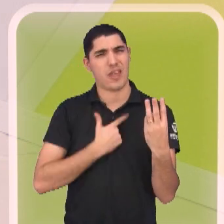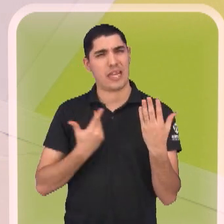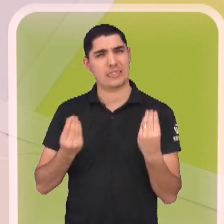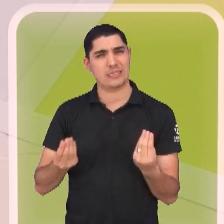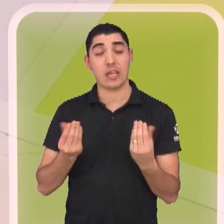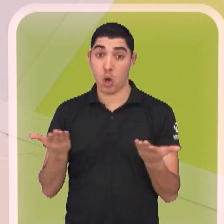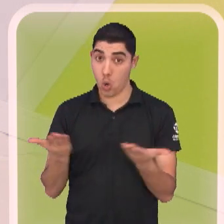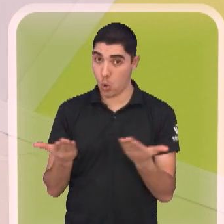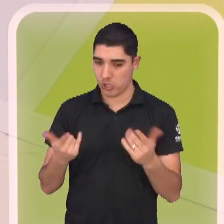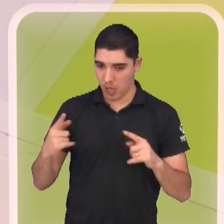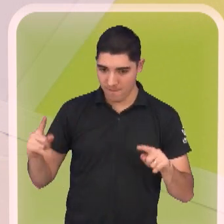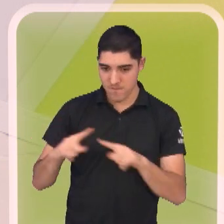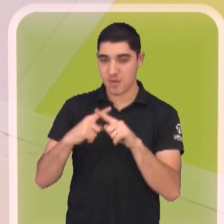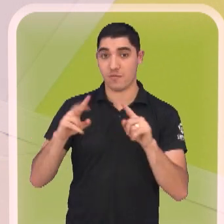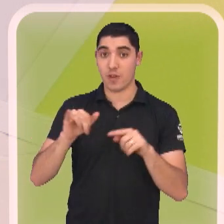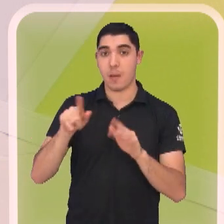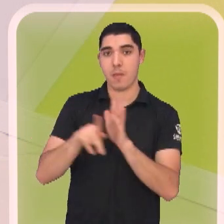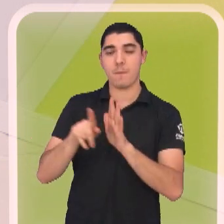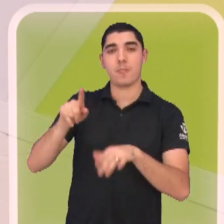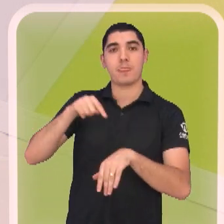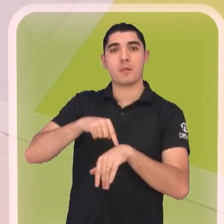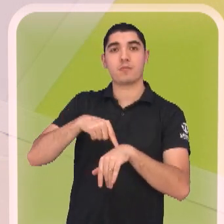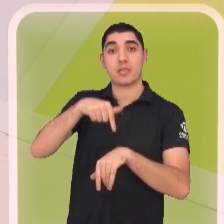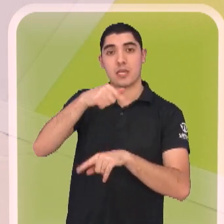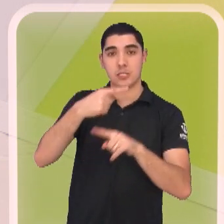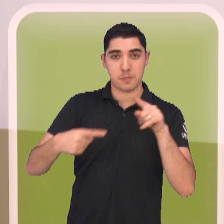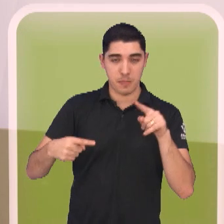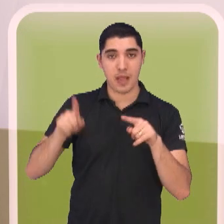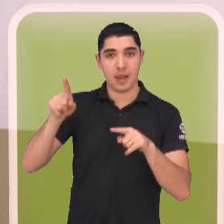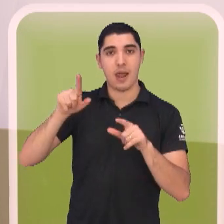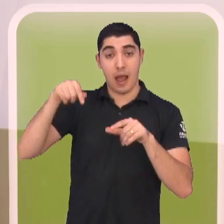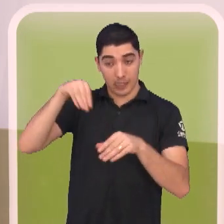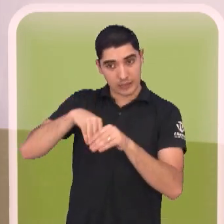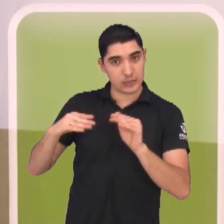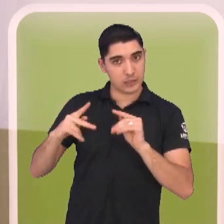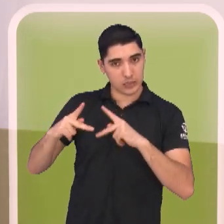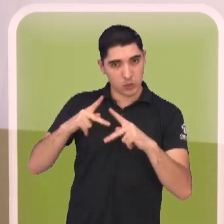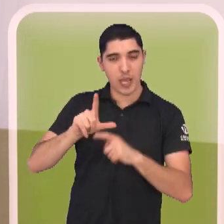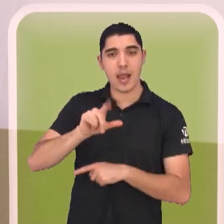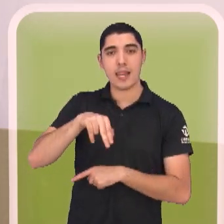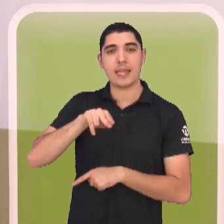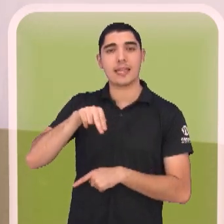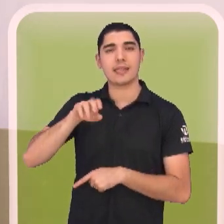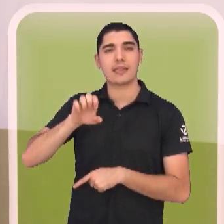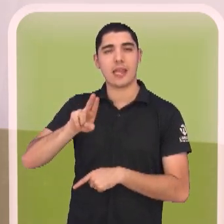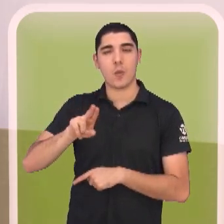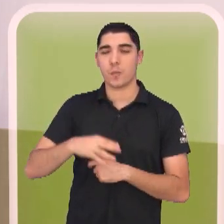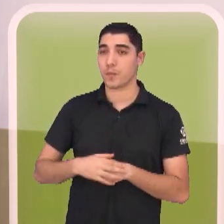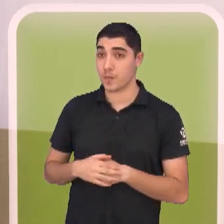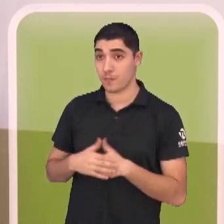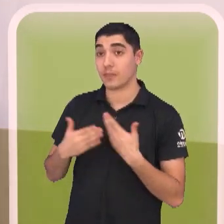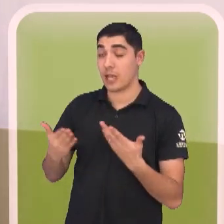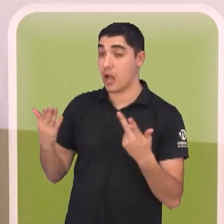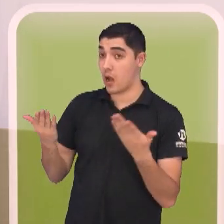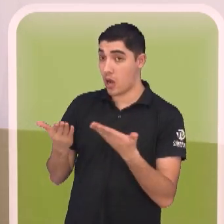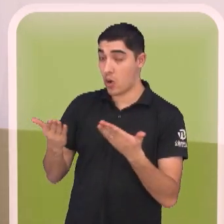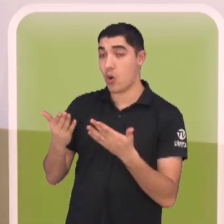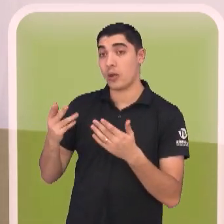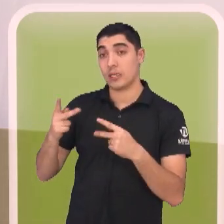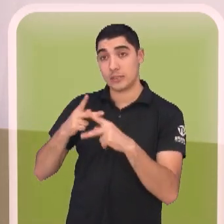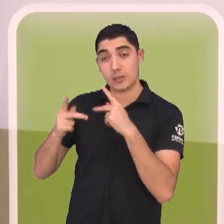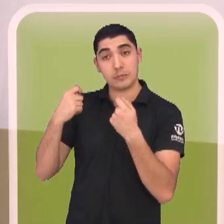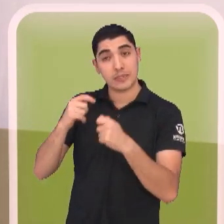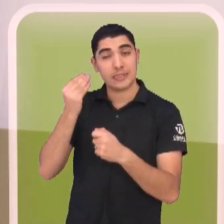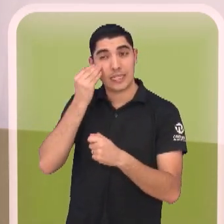hoje às 19:30 no ginásio Lineu de Moura Brunão é uma oportunidade aí para o São José se recuperar né assim como o time de